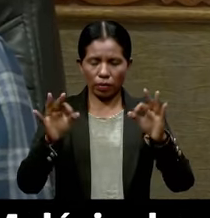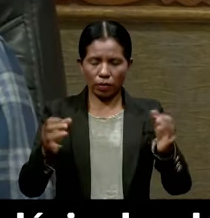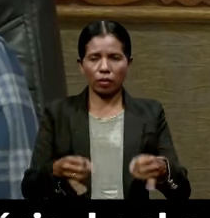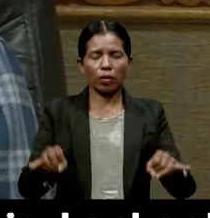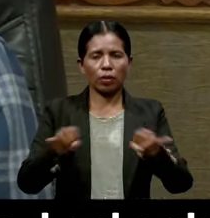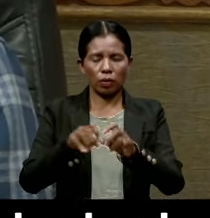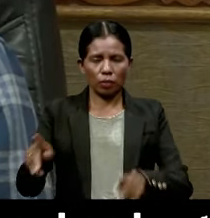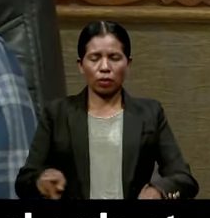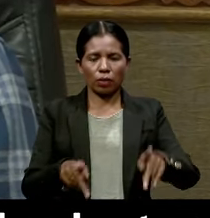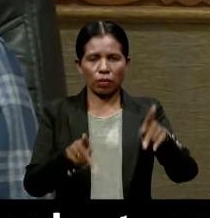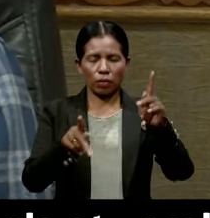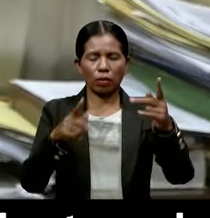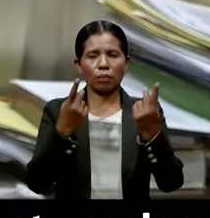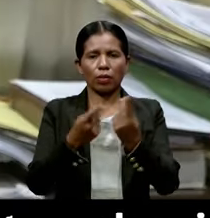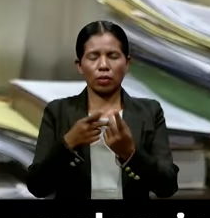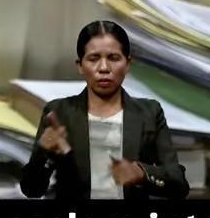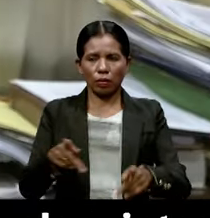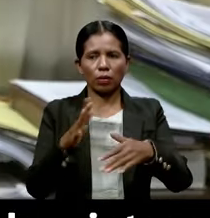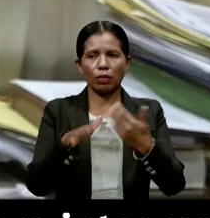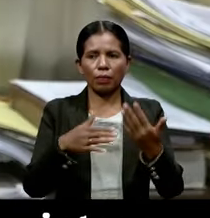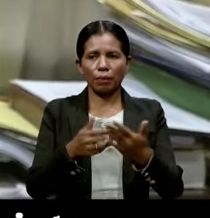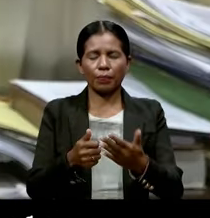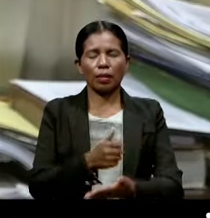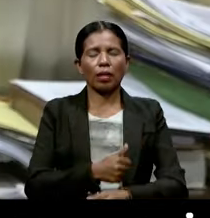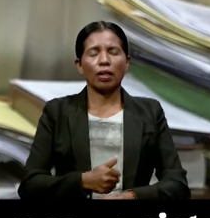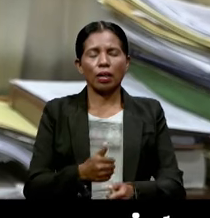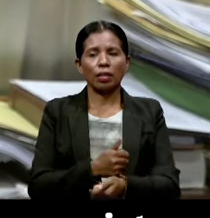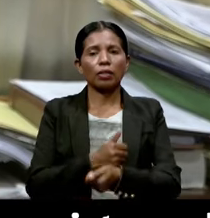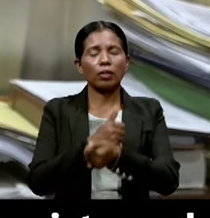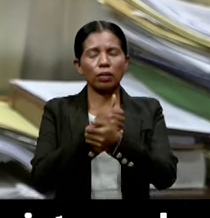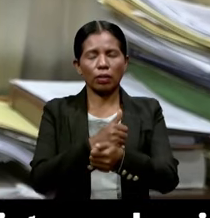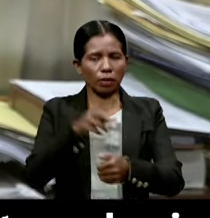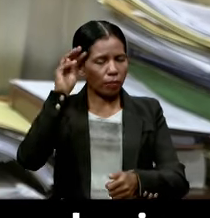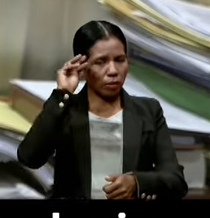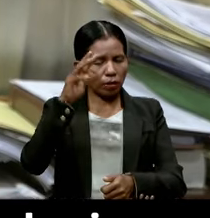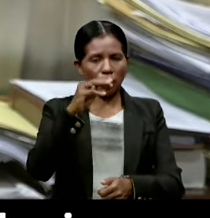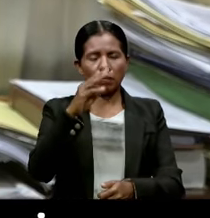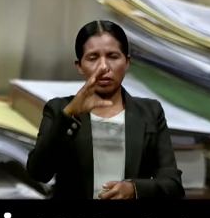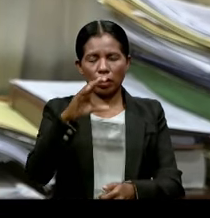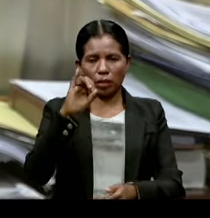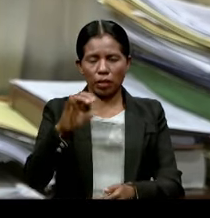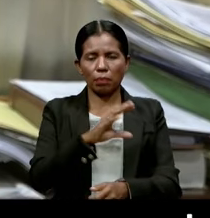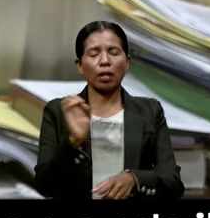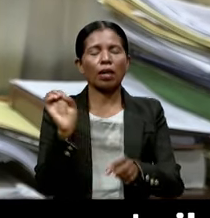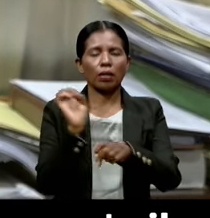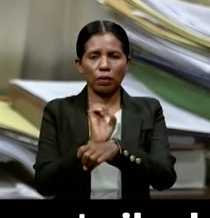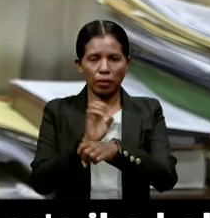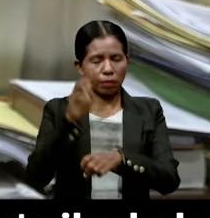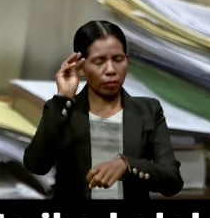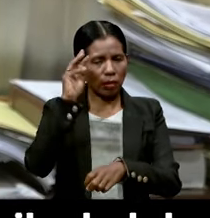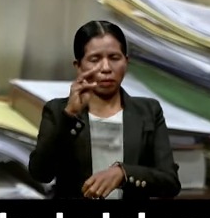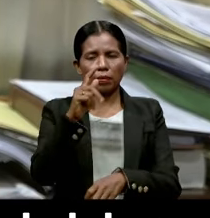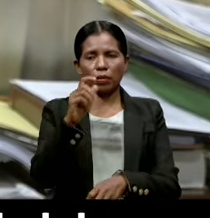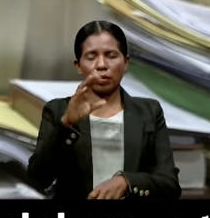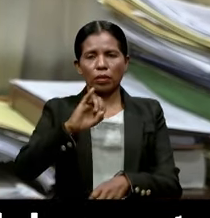Instituto Público no Empresa Pública SIRA. Assessor principal, vice-primeiro-ministro no ministro coordenador ba assunto econômico, ministro turismo no